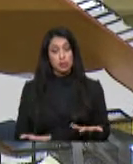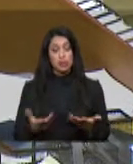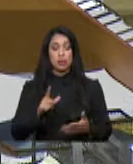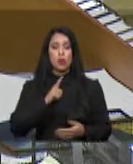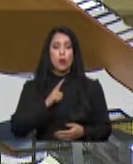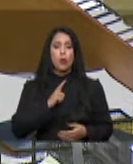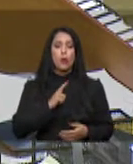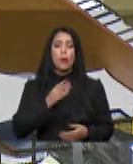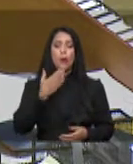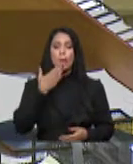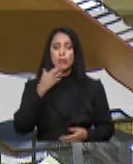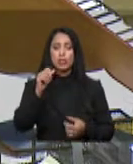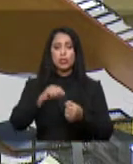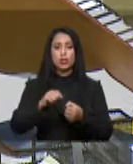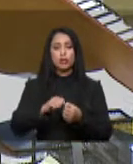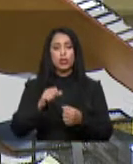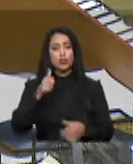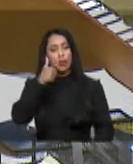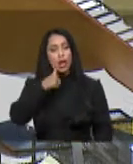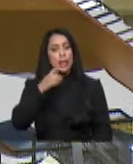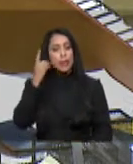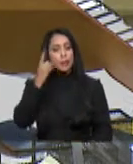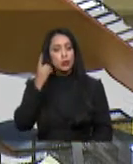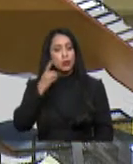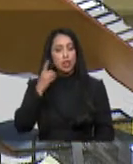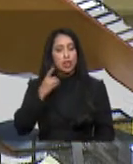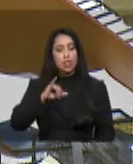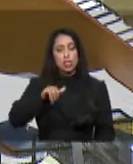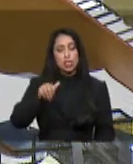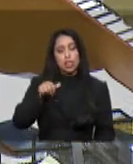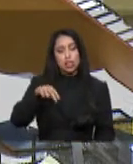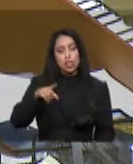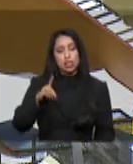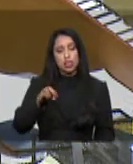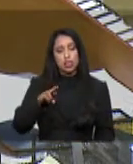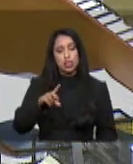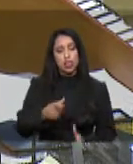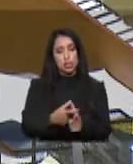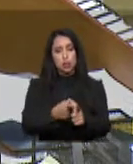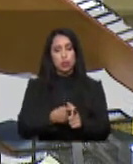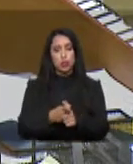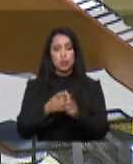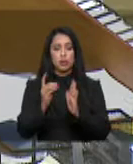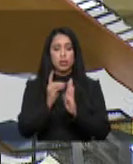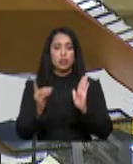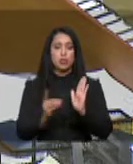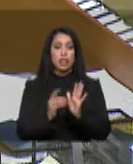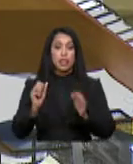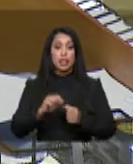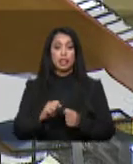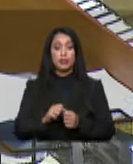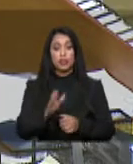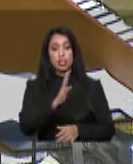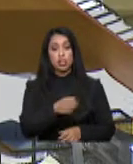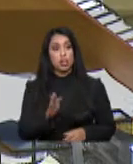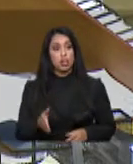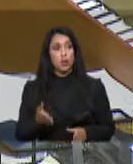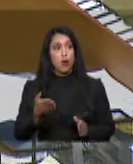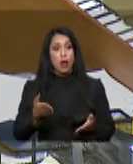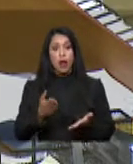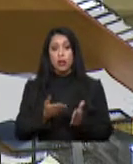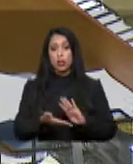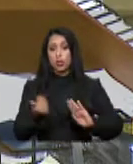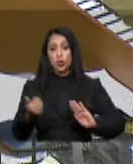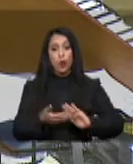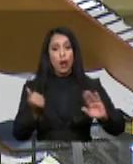o pedido feito pela deputada Jandira Fegali para suspender o decreto impugnado, no ponto em que extinguiu a participação popular no